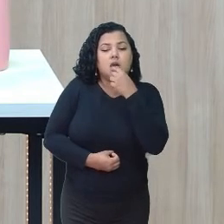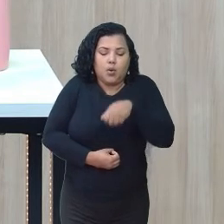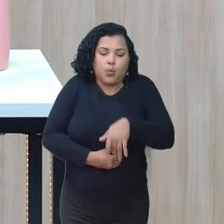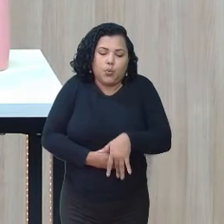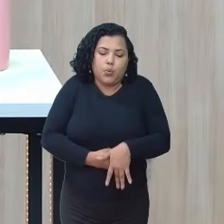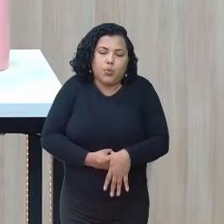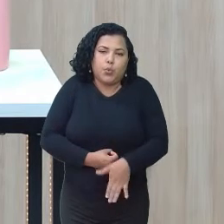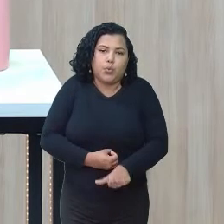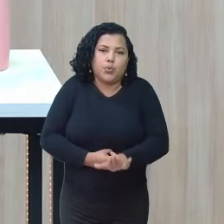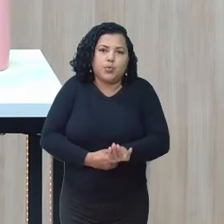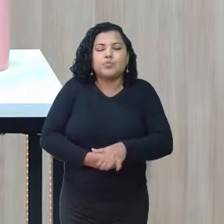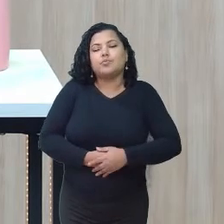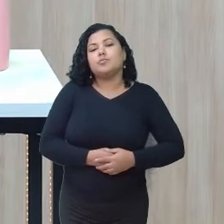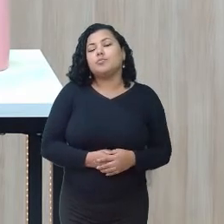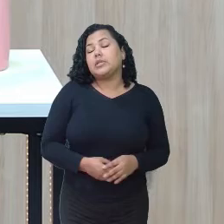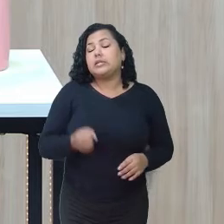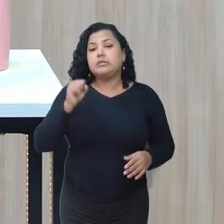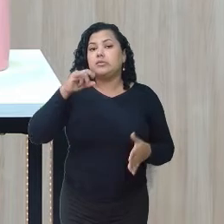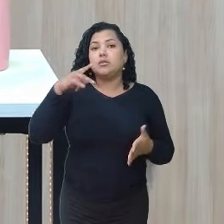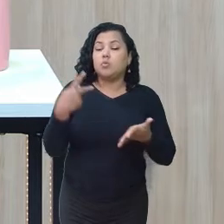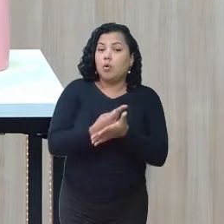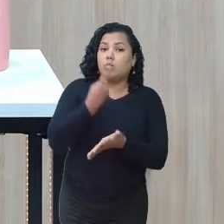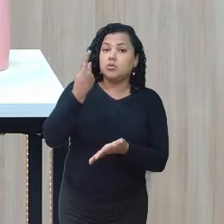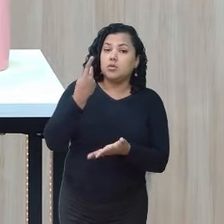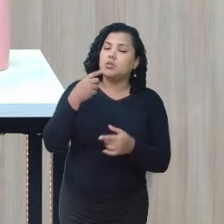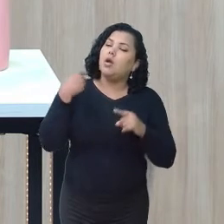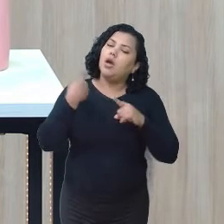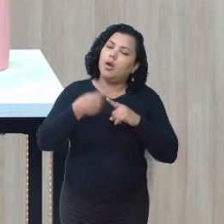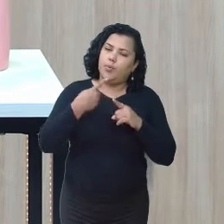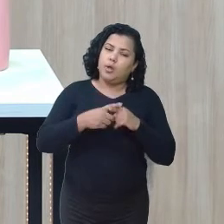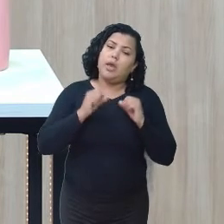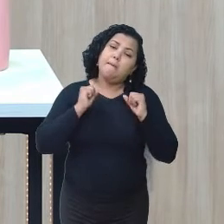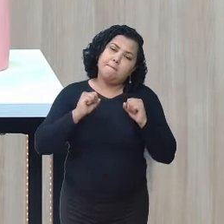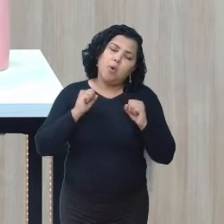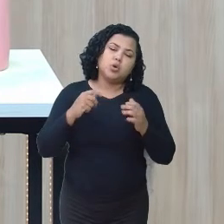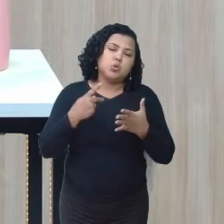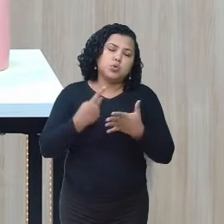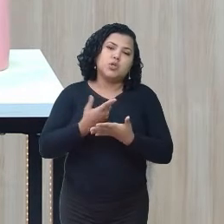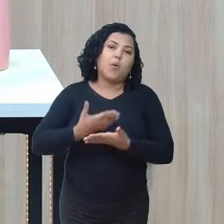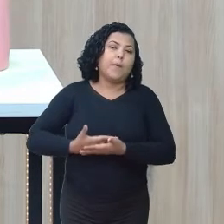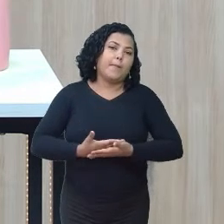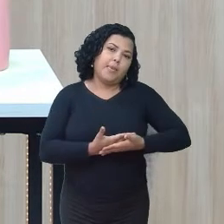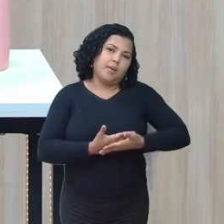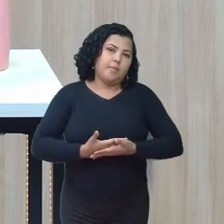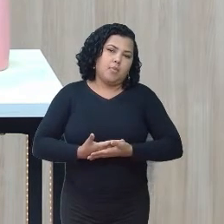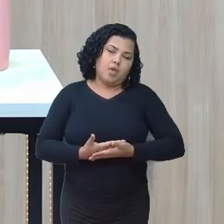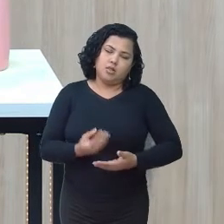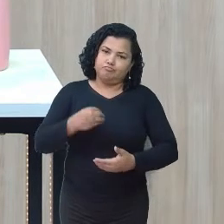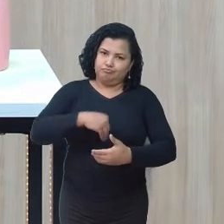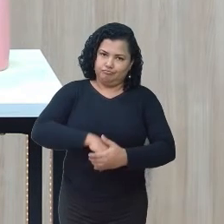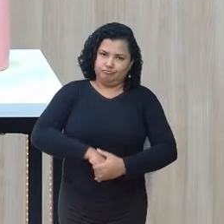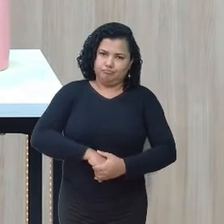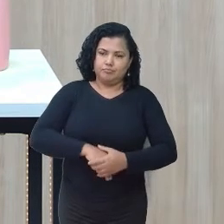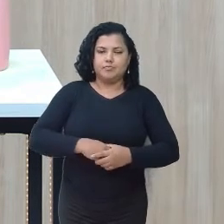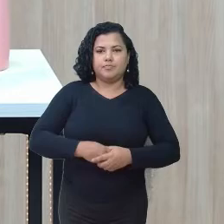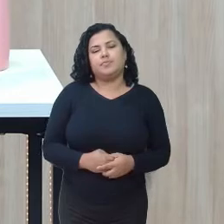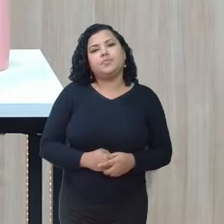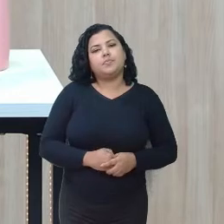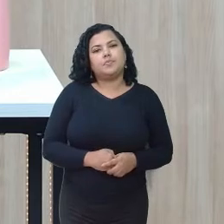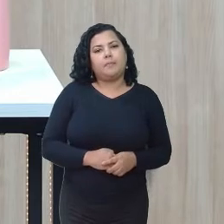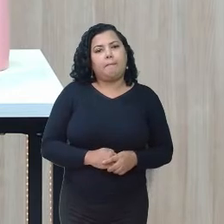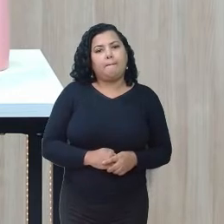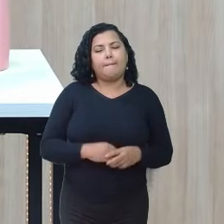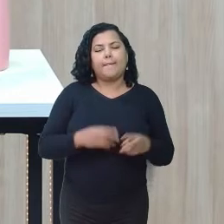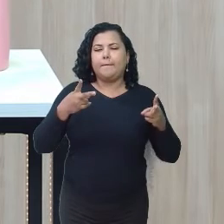a menstruação. Quando não acontecer, é porque pode ter acontecido uma fertilização.